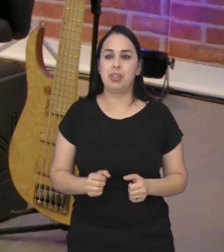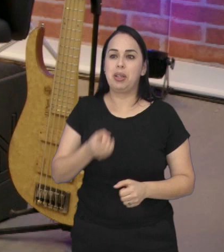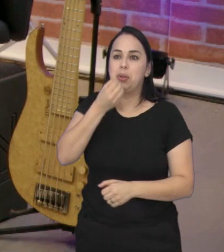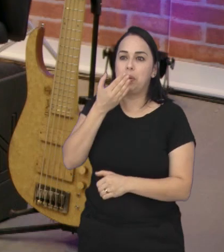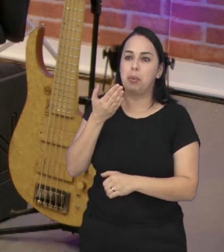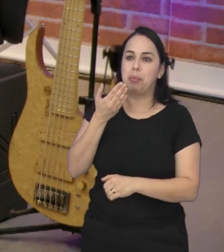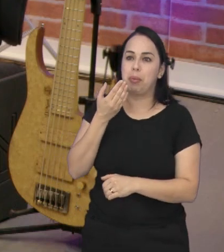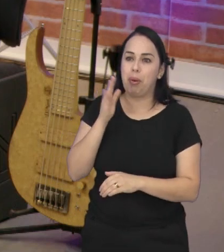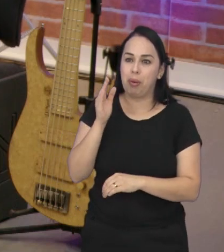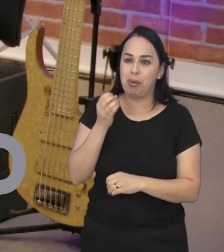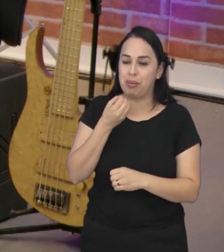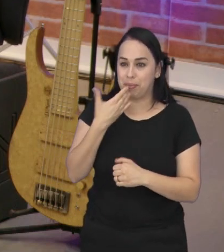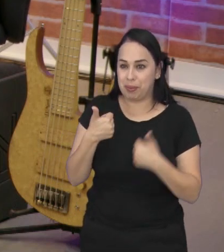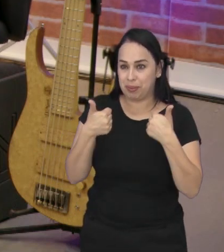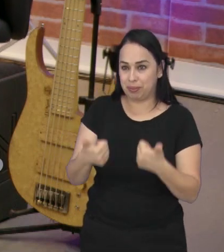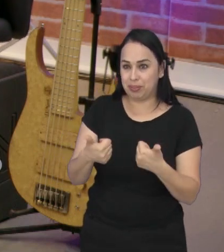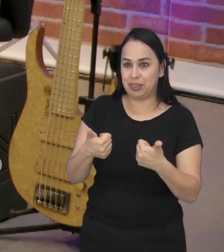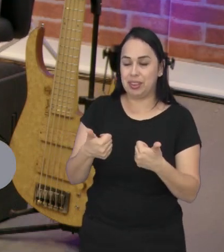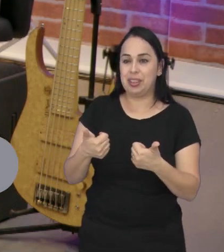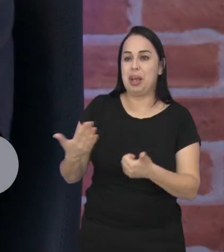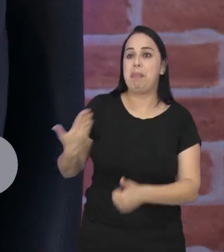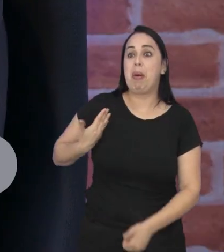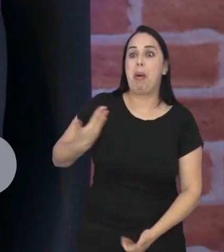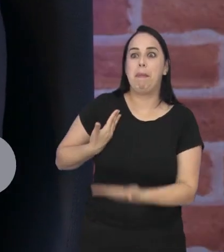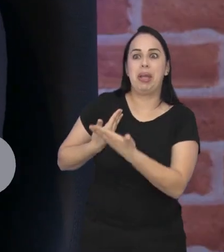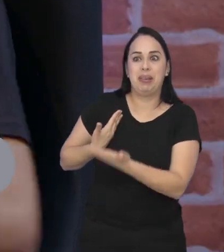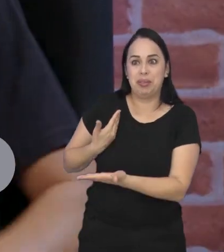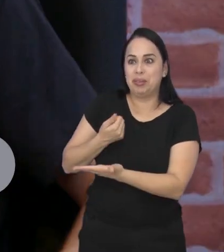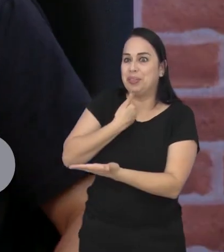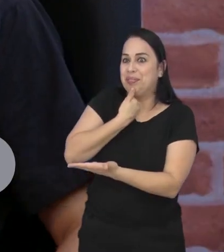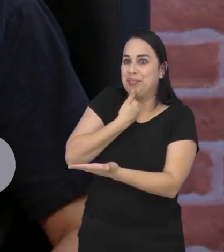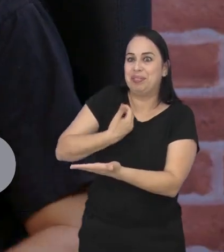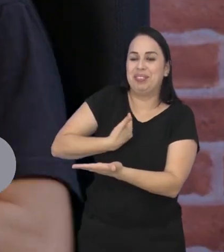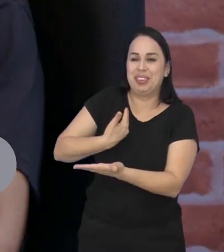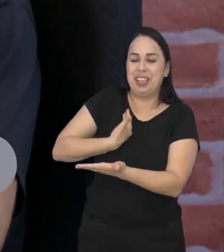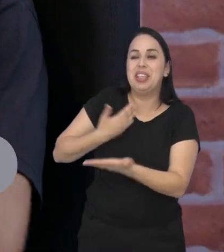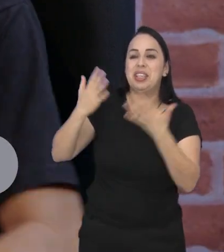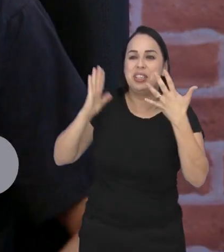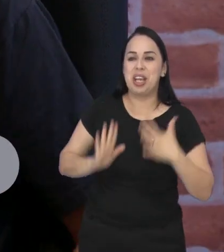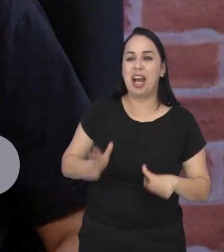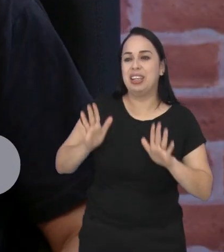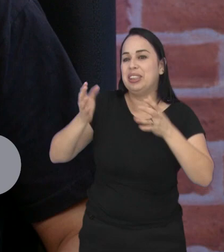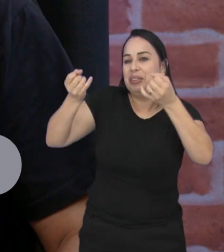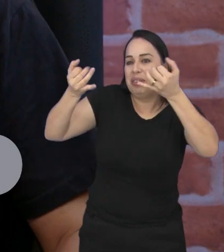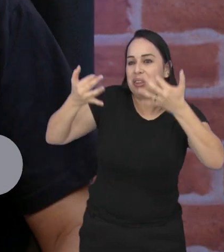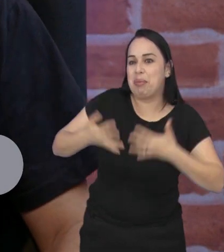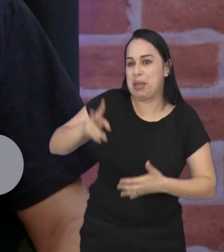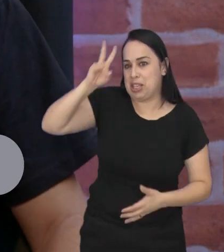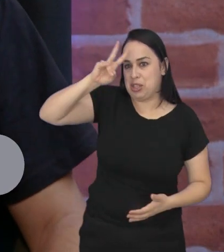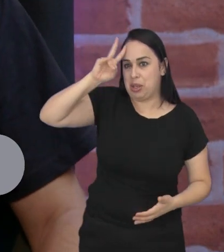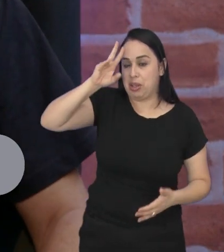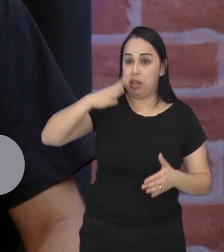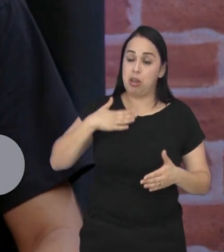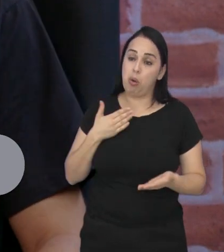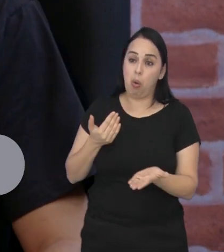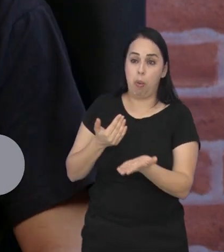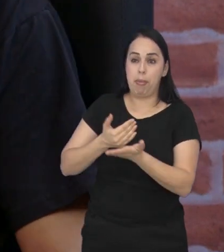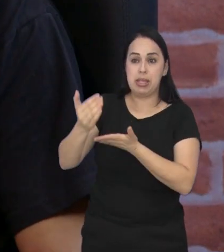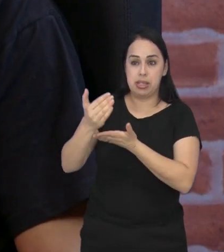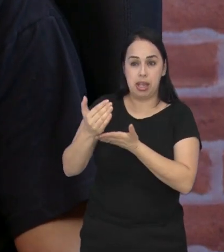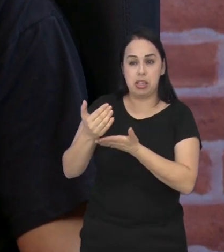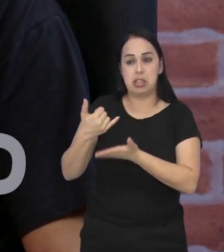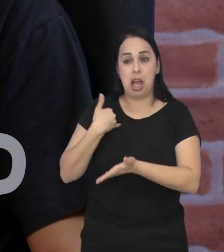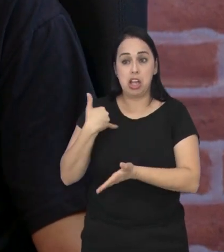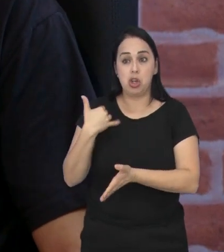também. Tudo bem, pessoal? Meu nome é Luiz Rosa. Quem tem amigo tem tudo, né? Já falou aí um pouquinho da minha história. Eu comecei muito